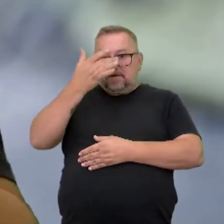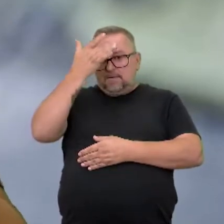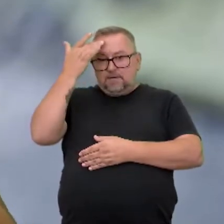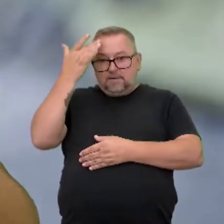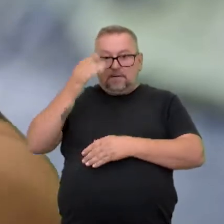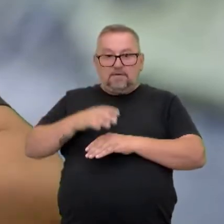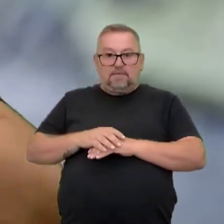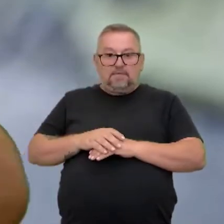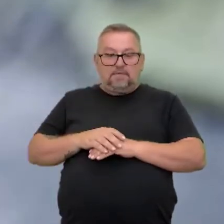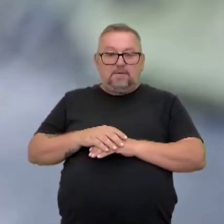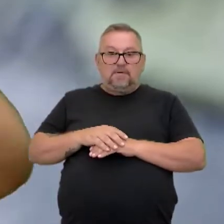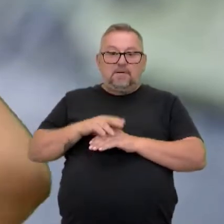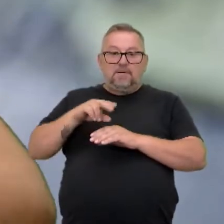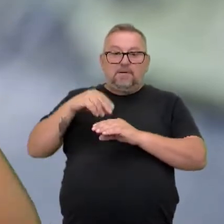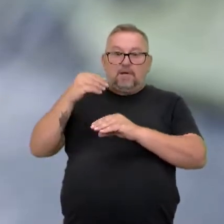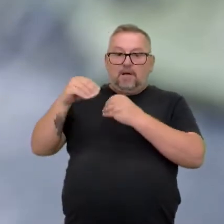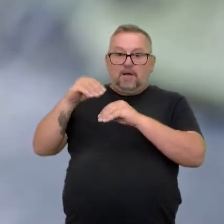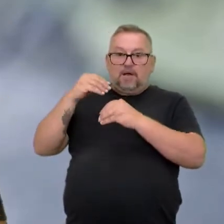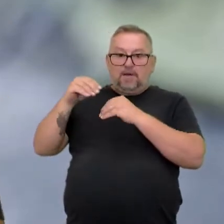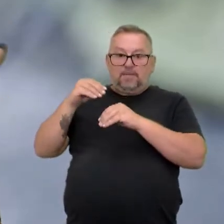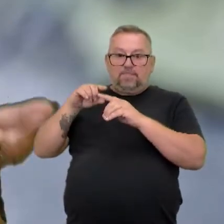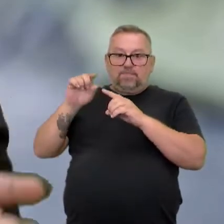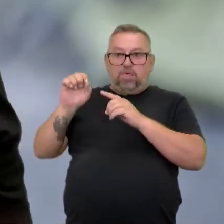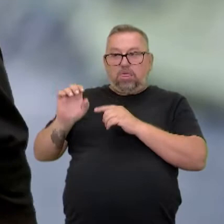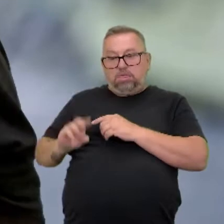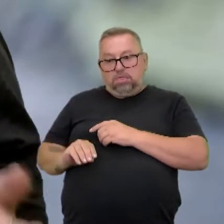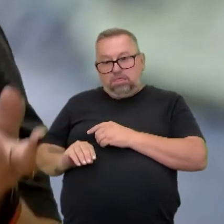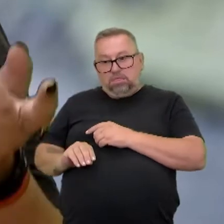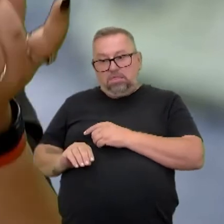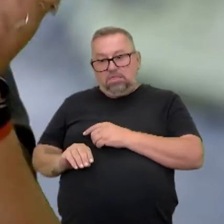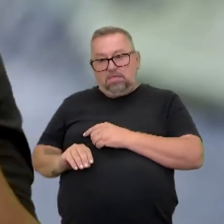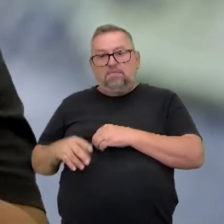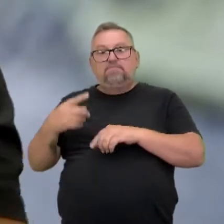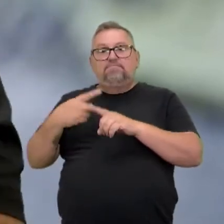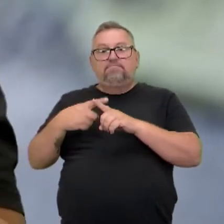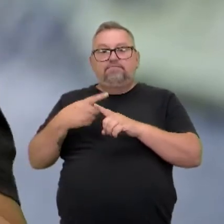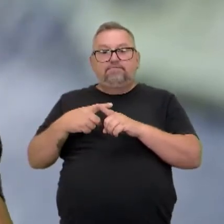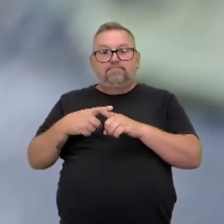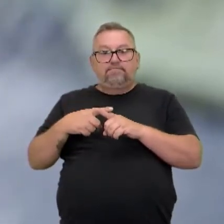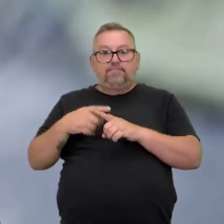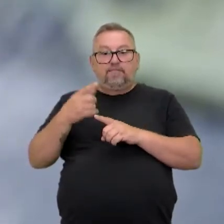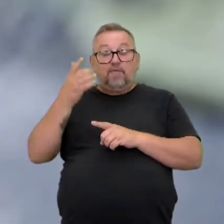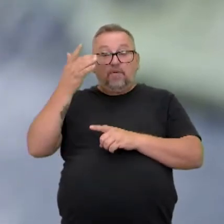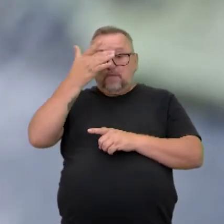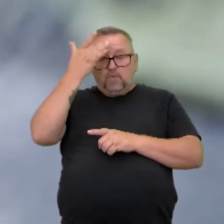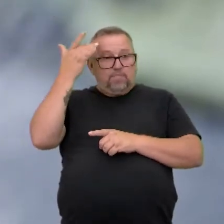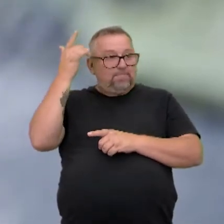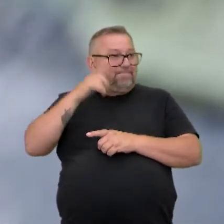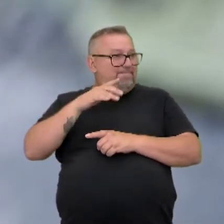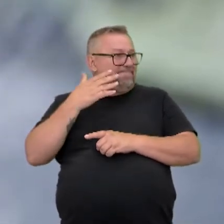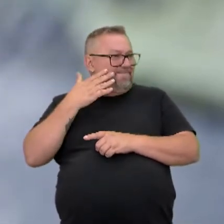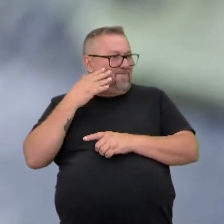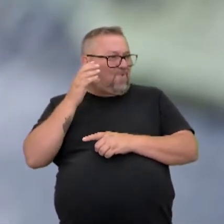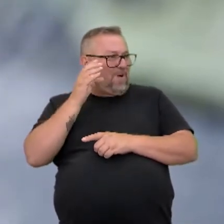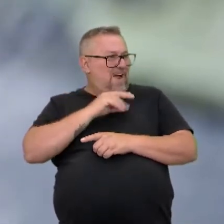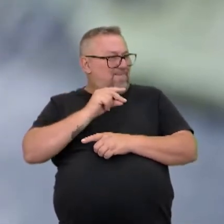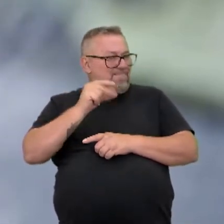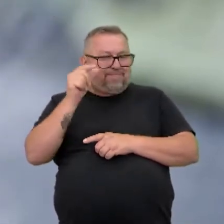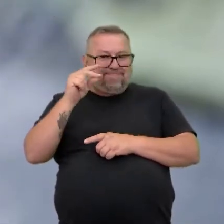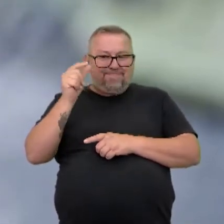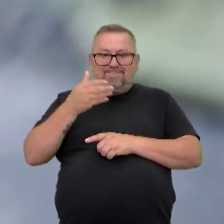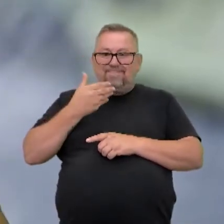Então, por isso que tem meme que vai lá e flopa, e a galera fala, ah, por que flopou? Porque as pessoas não entenderam, não foi rápido, não foi de